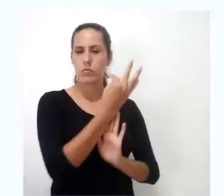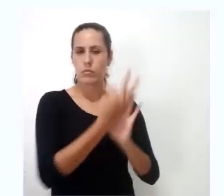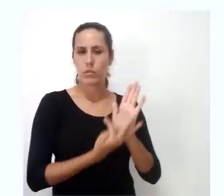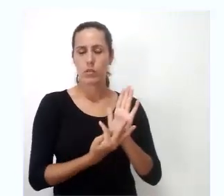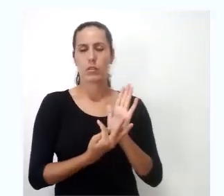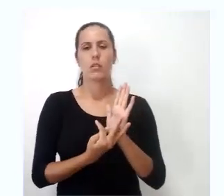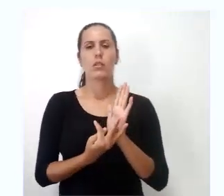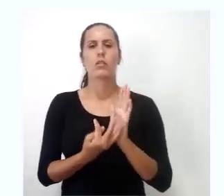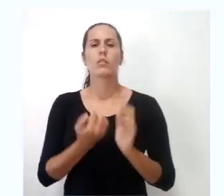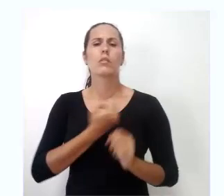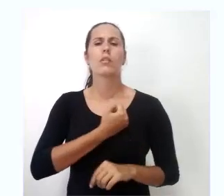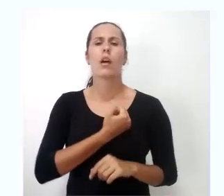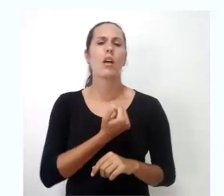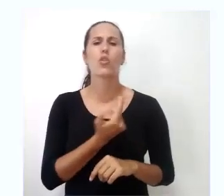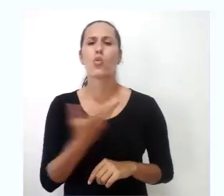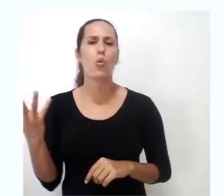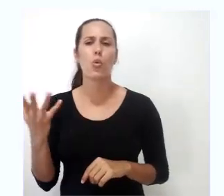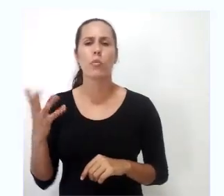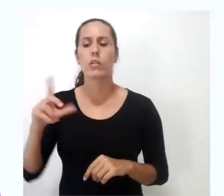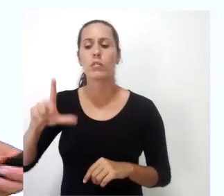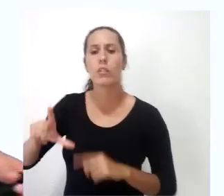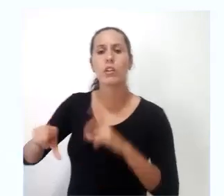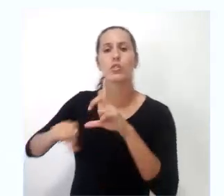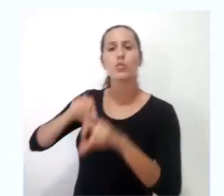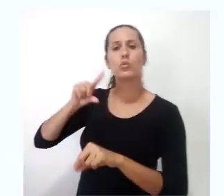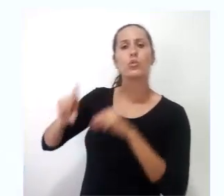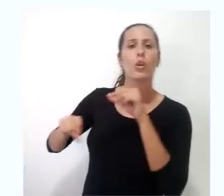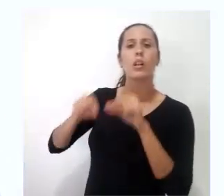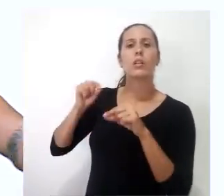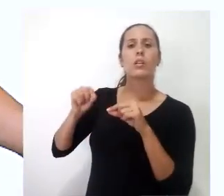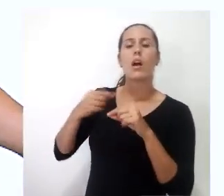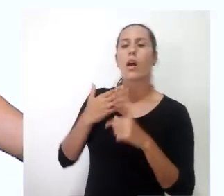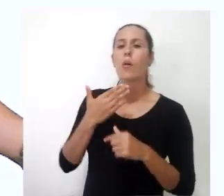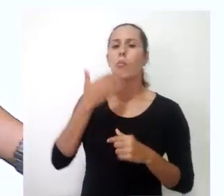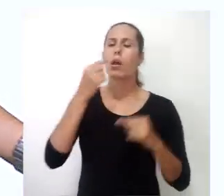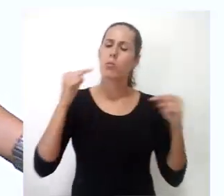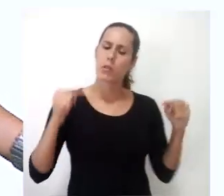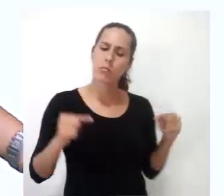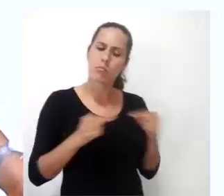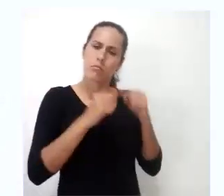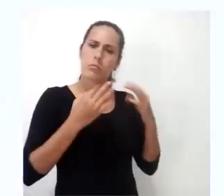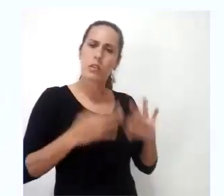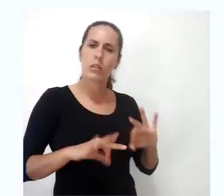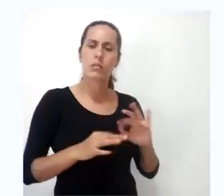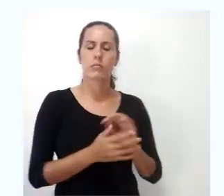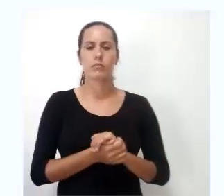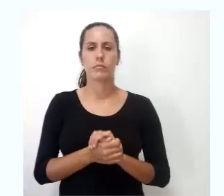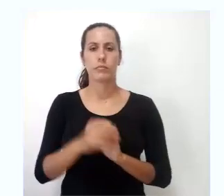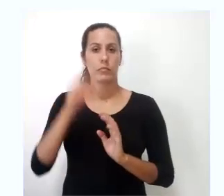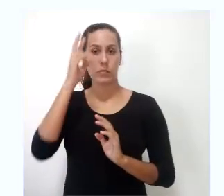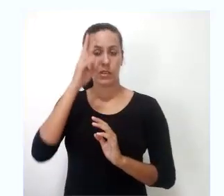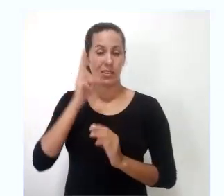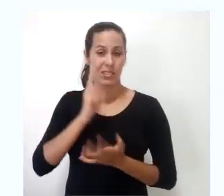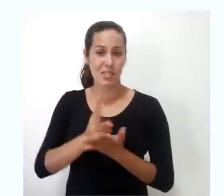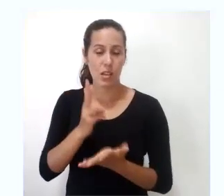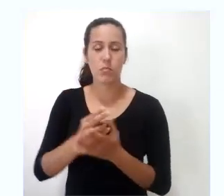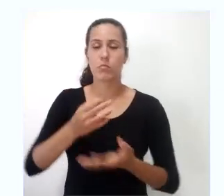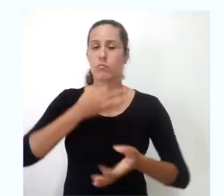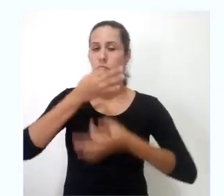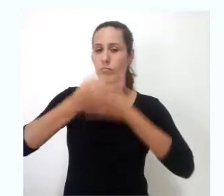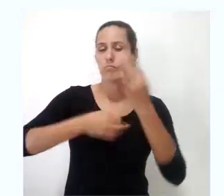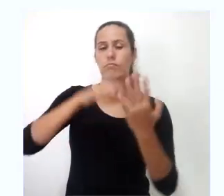texto argumentativo, são inúmeros. Você pode escolher um ou alguns, certo? Então, sempre